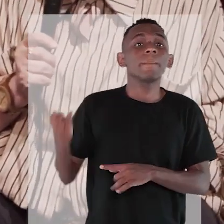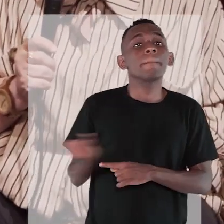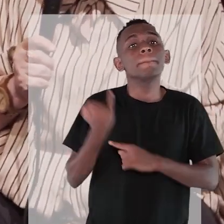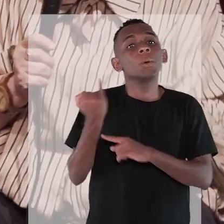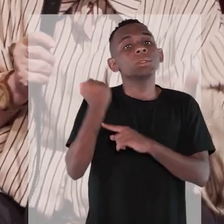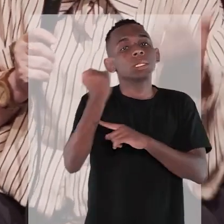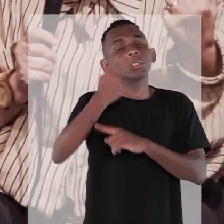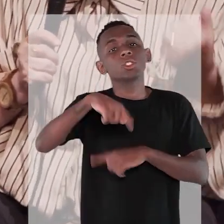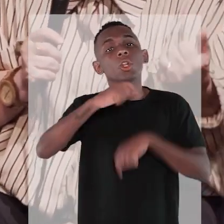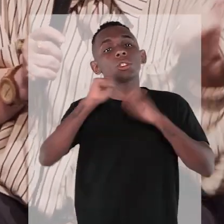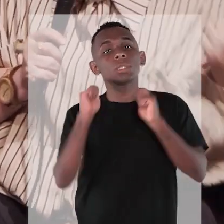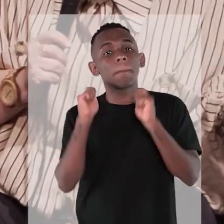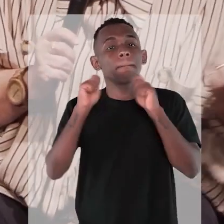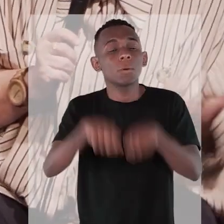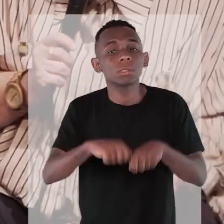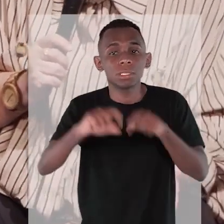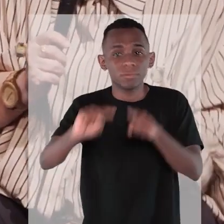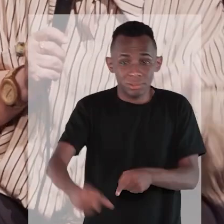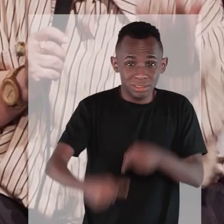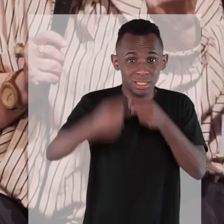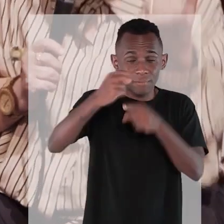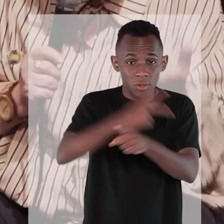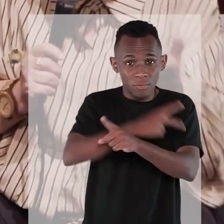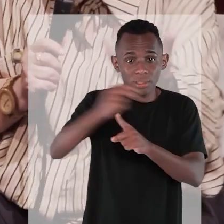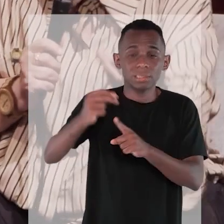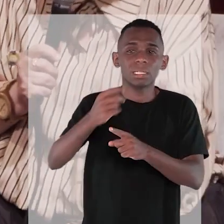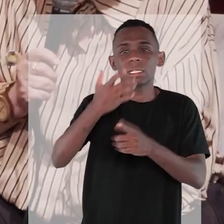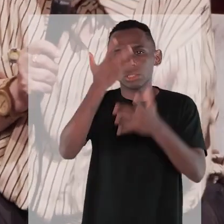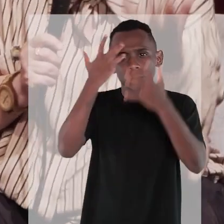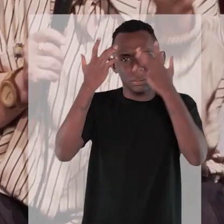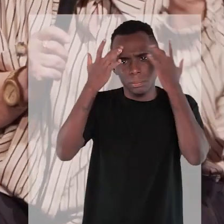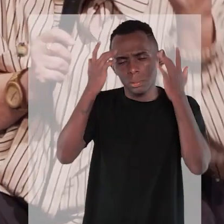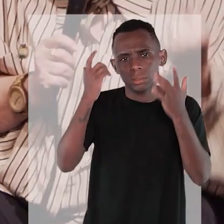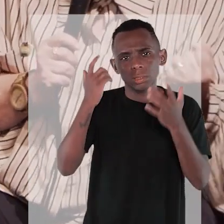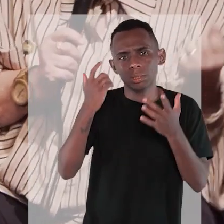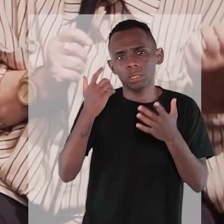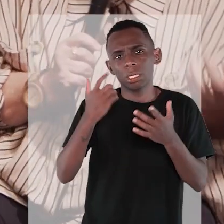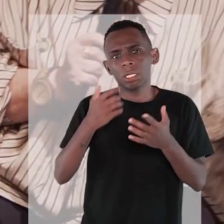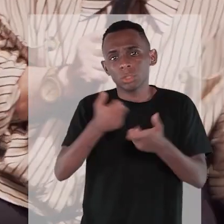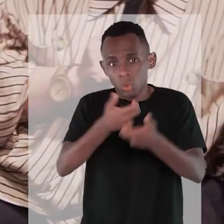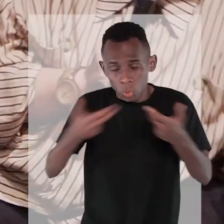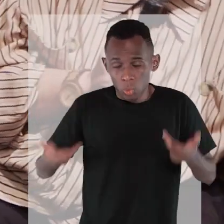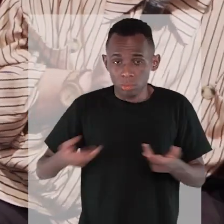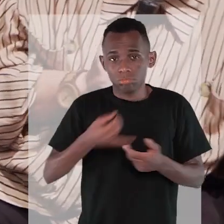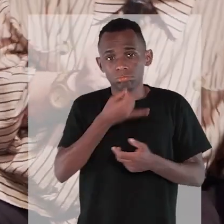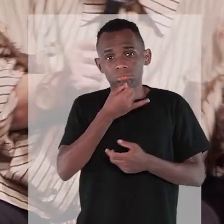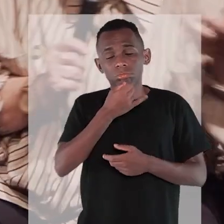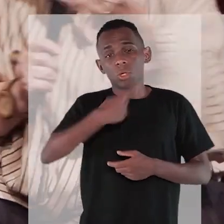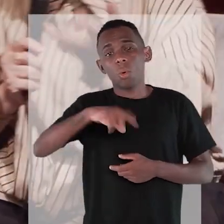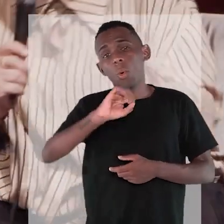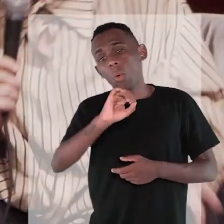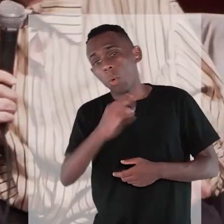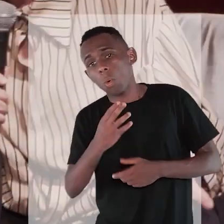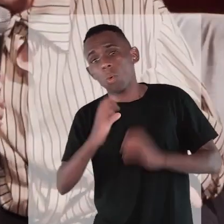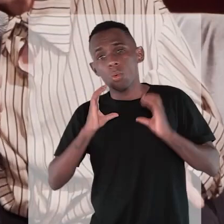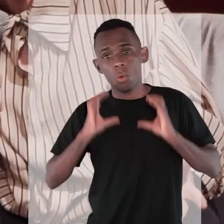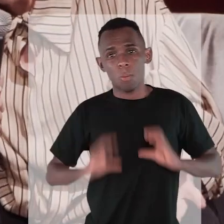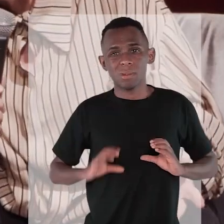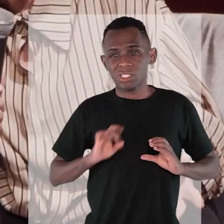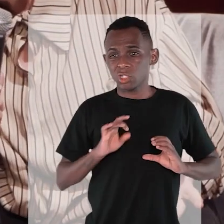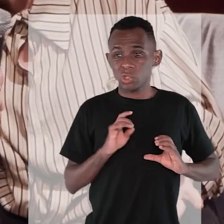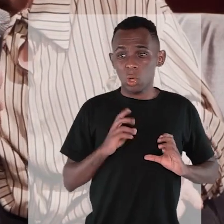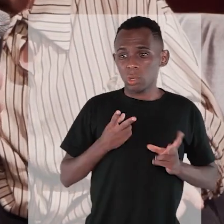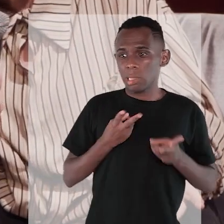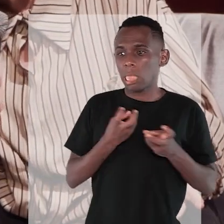gente possa enfrentar as paixões tristes e para que a gente possa não se comportar como um agrupamento